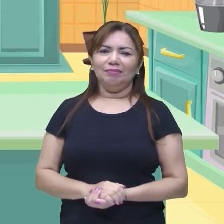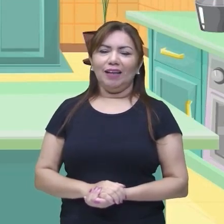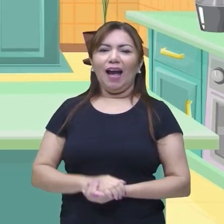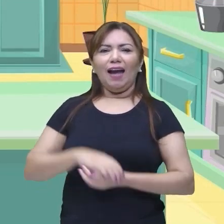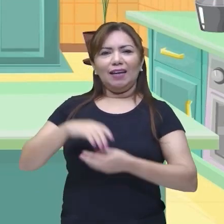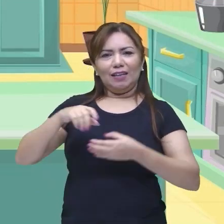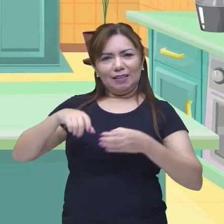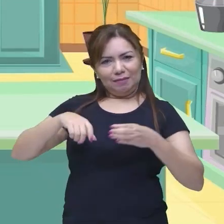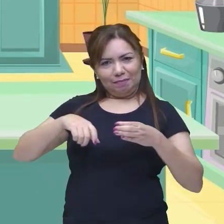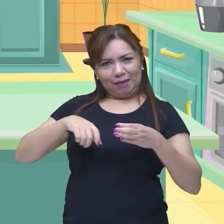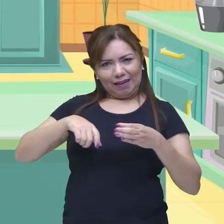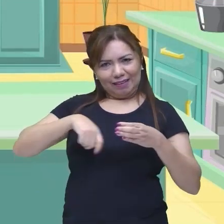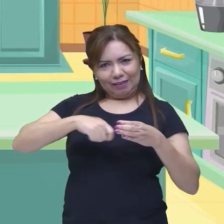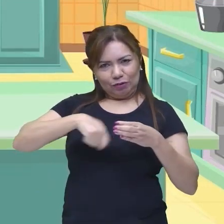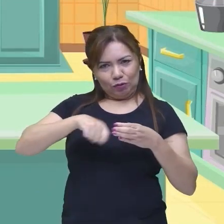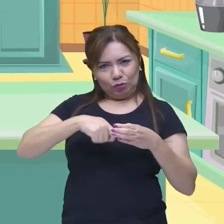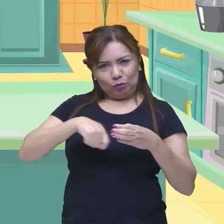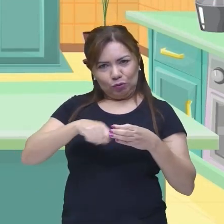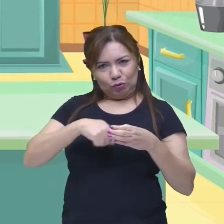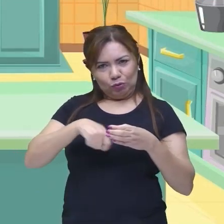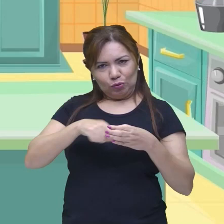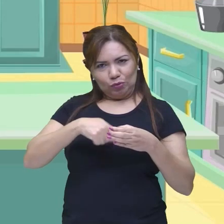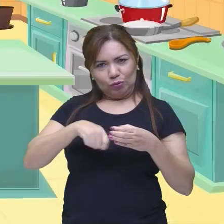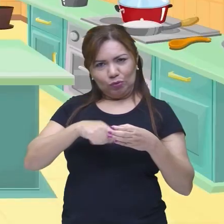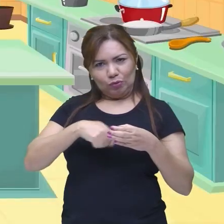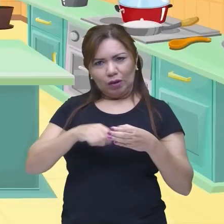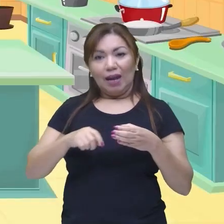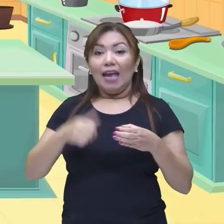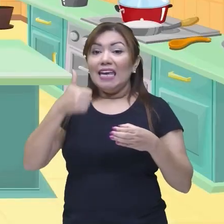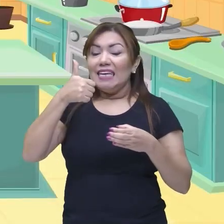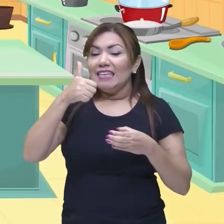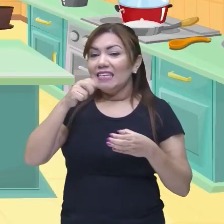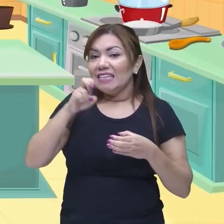bata por 15 segundos.